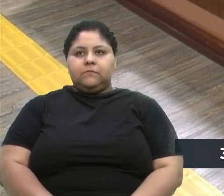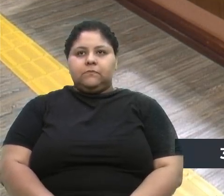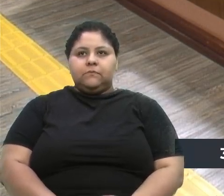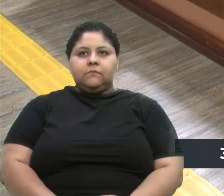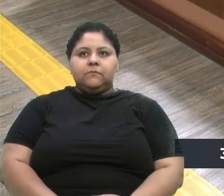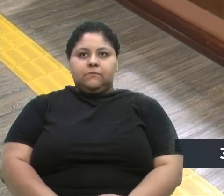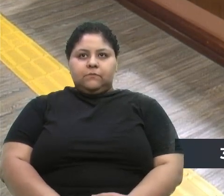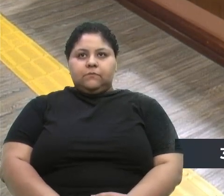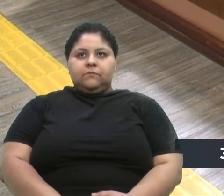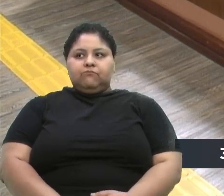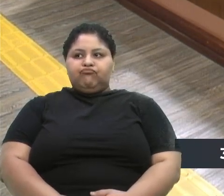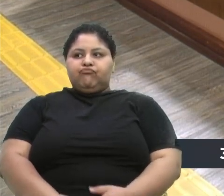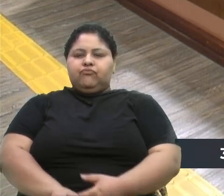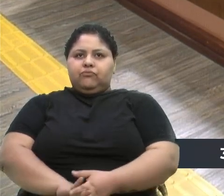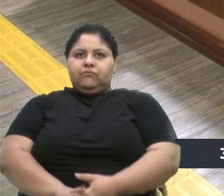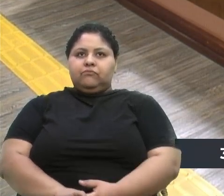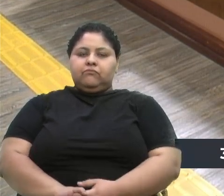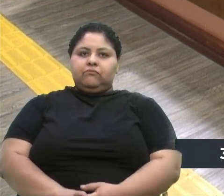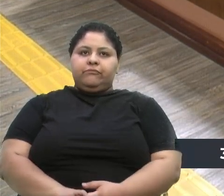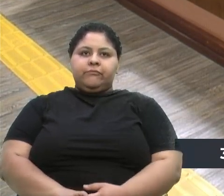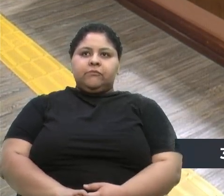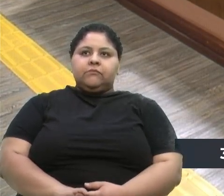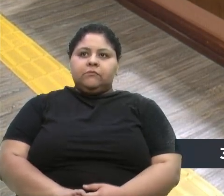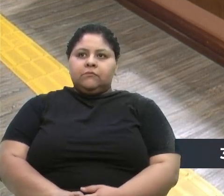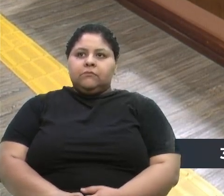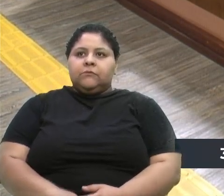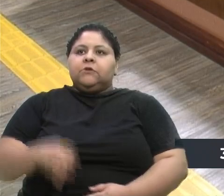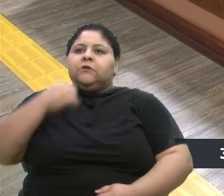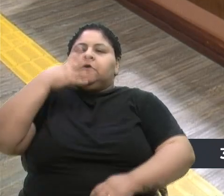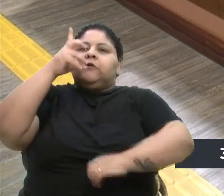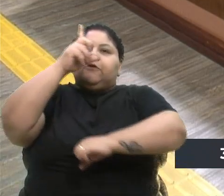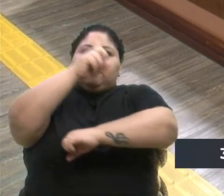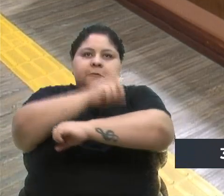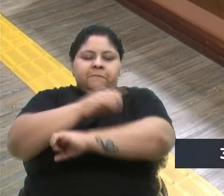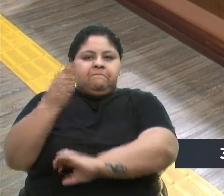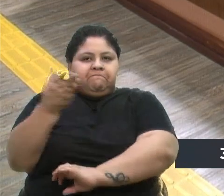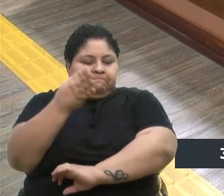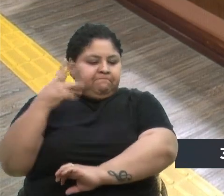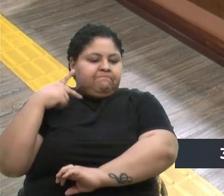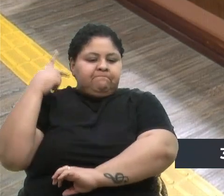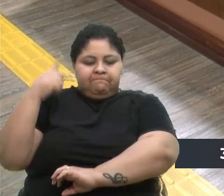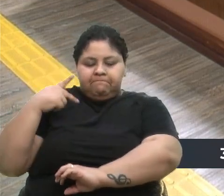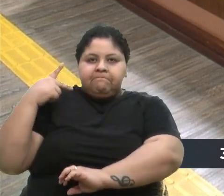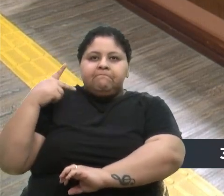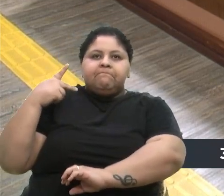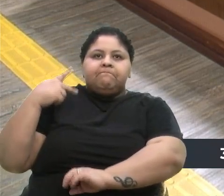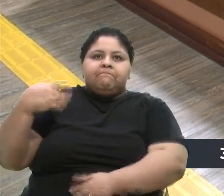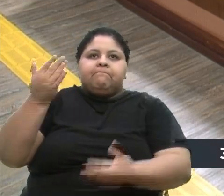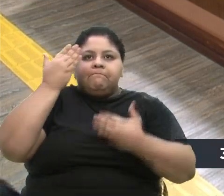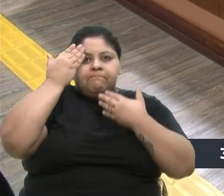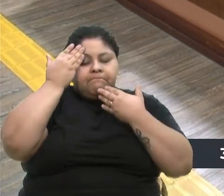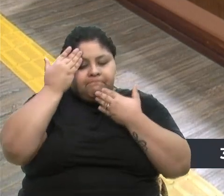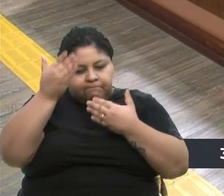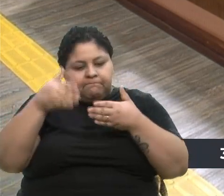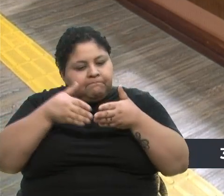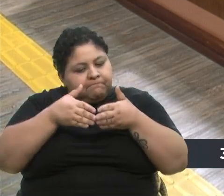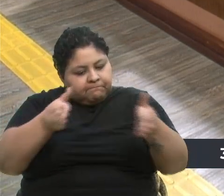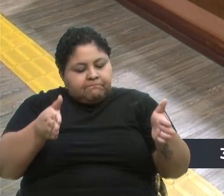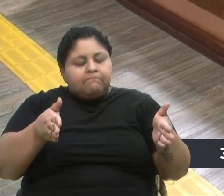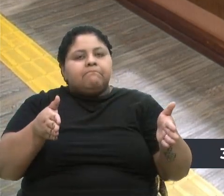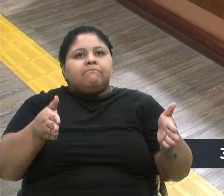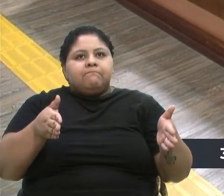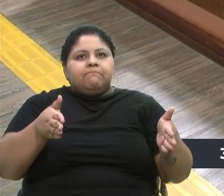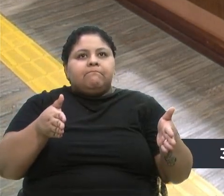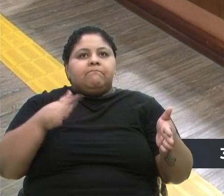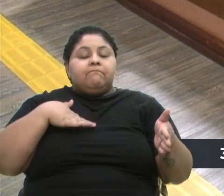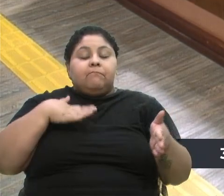Posso começar? Tá bom. Bom dia aos nobres vereadores e vereadoras, agradecendo pelo espaço.